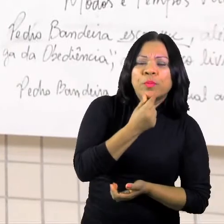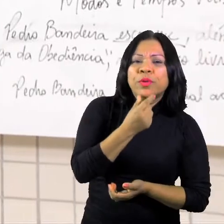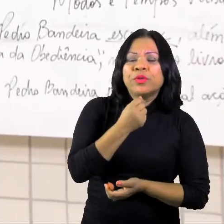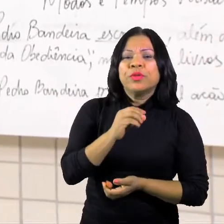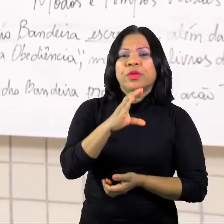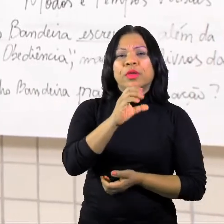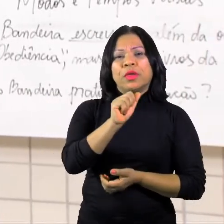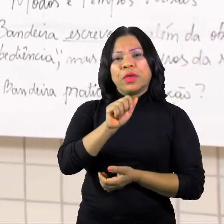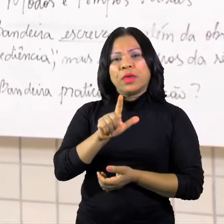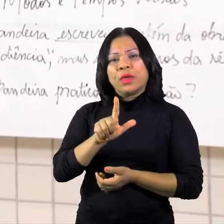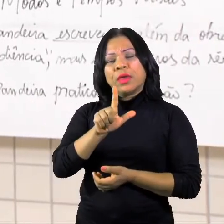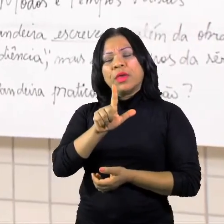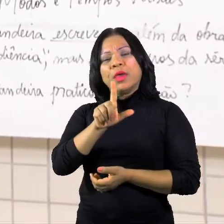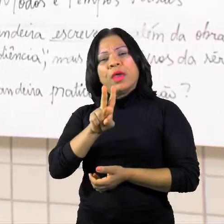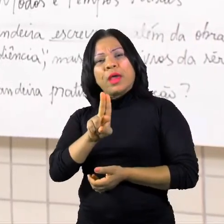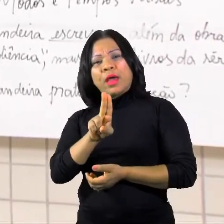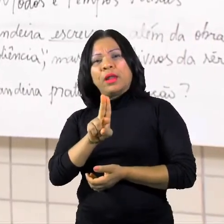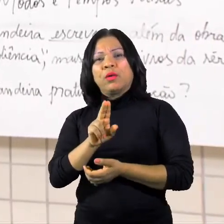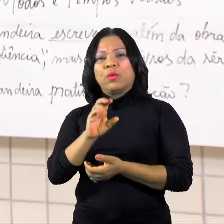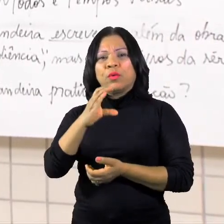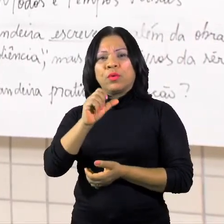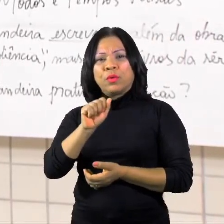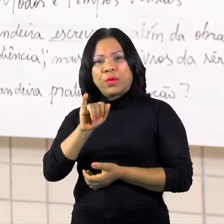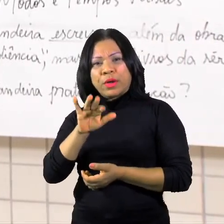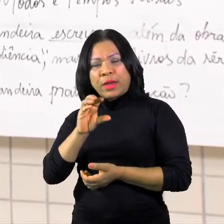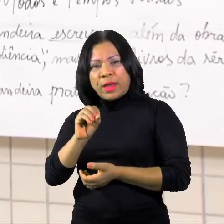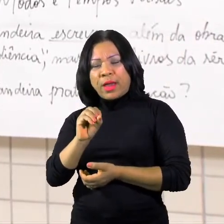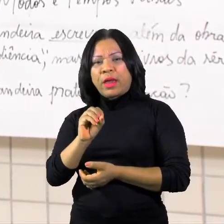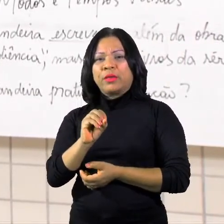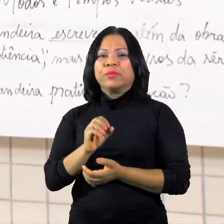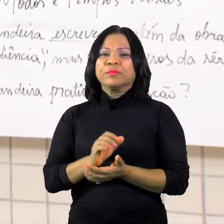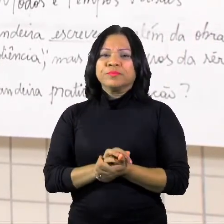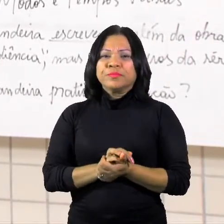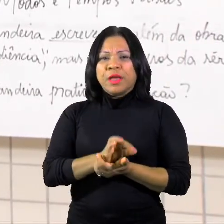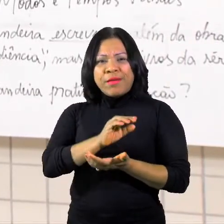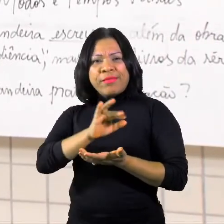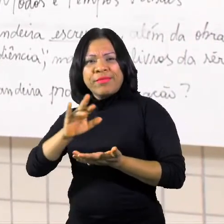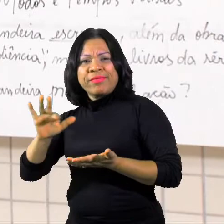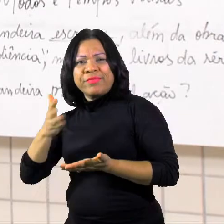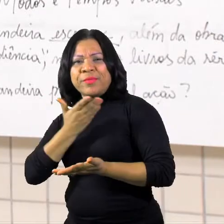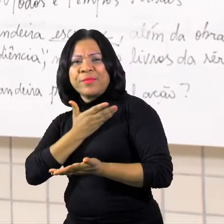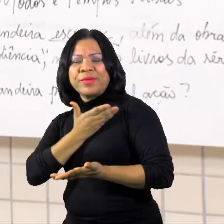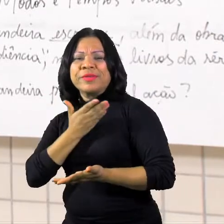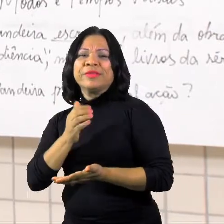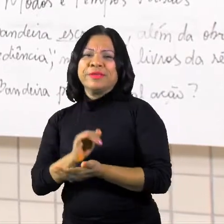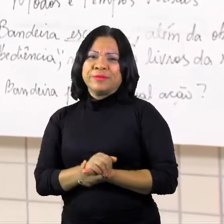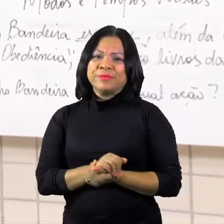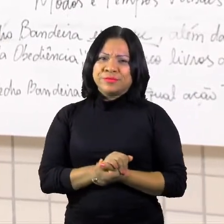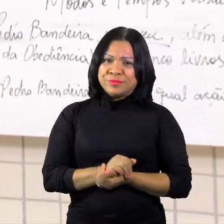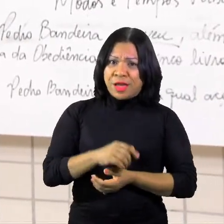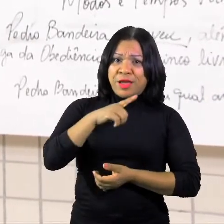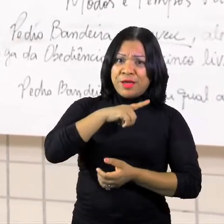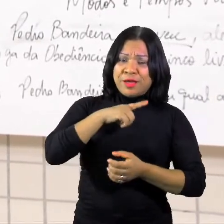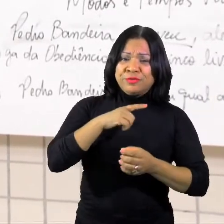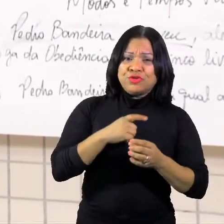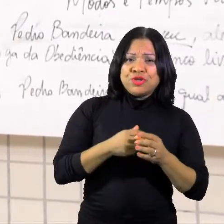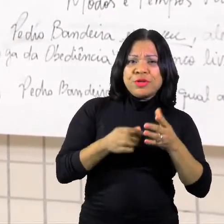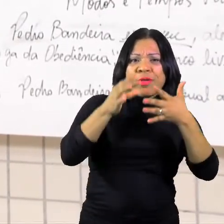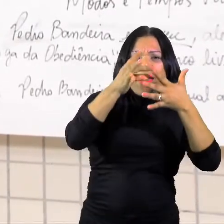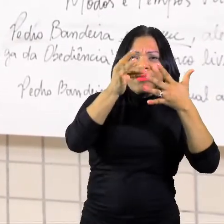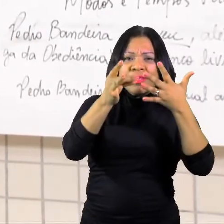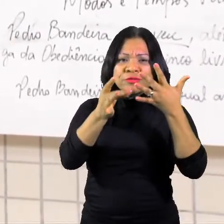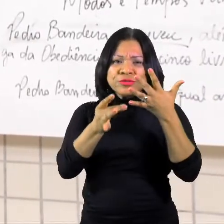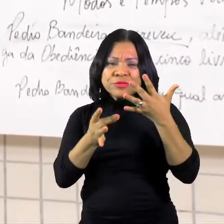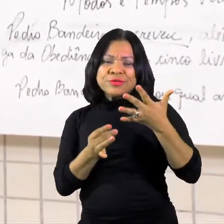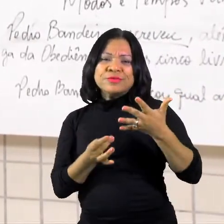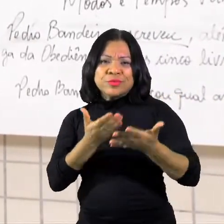eu li a resenha crítica, lá apresentaram algumas descrições dos personagens, Miguel, Calu, Crânio